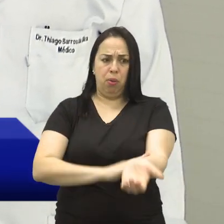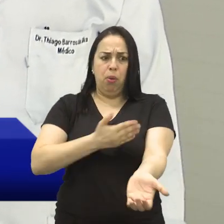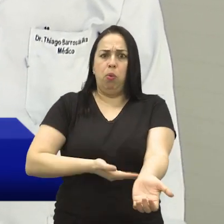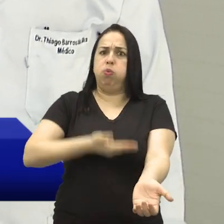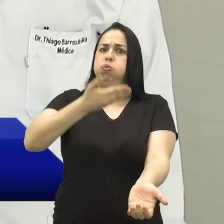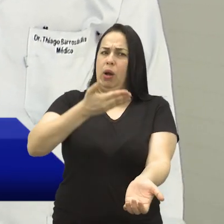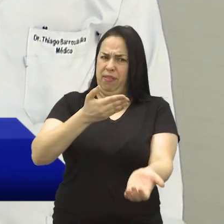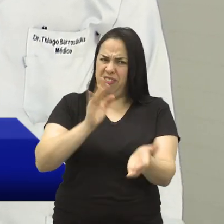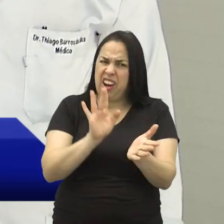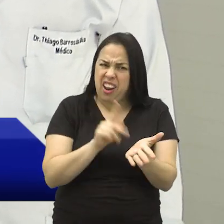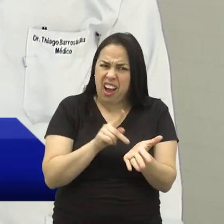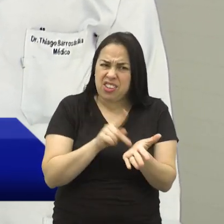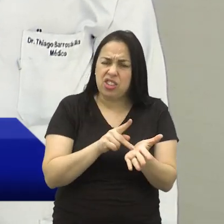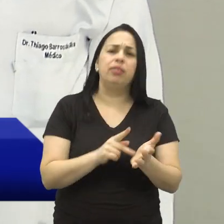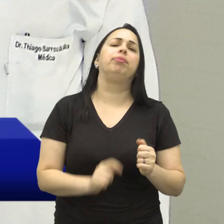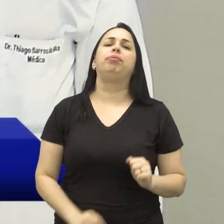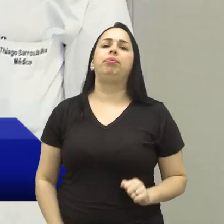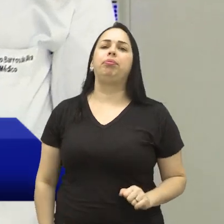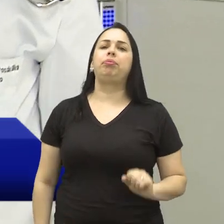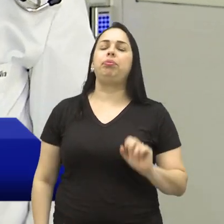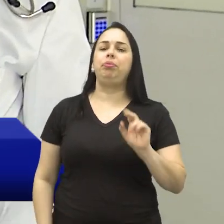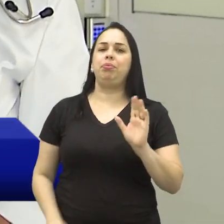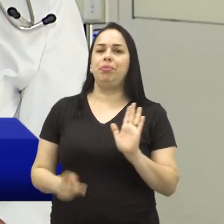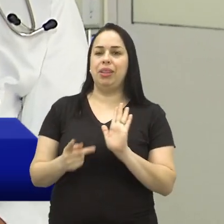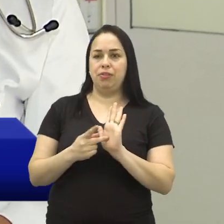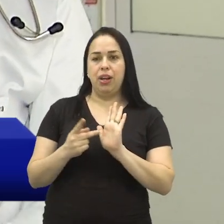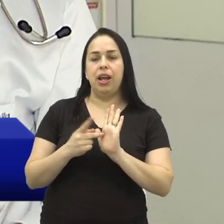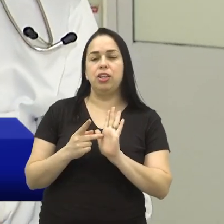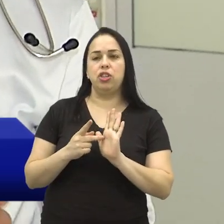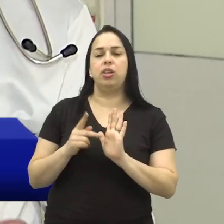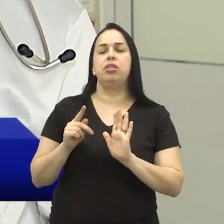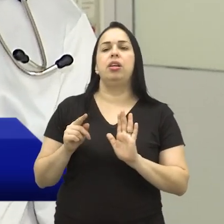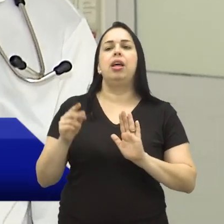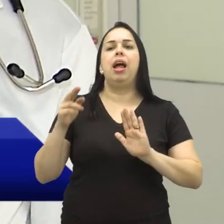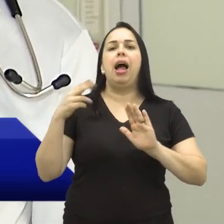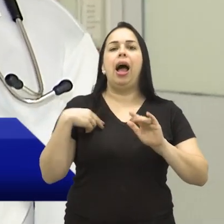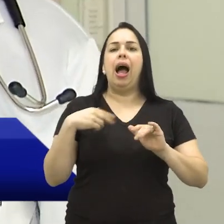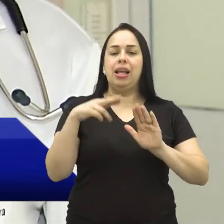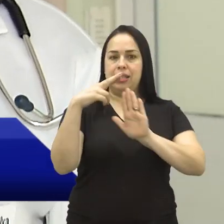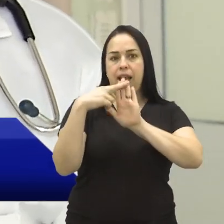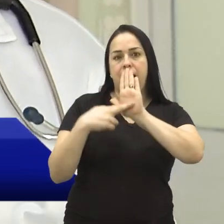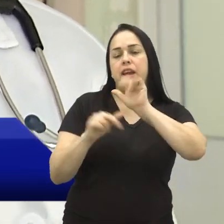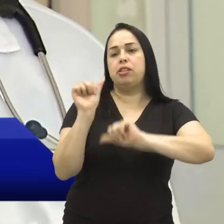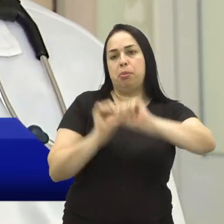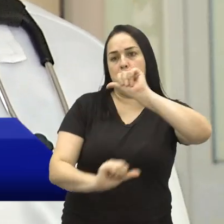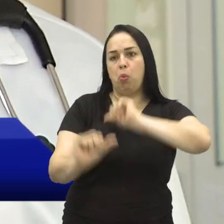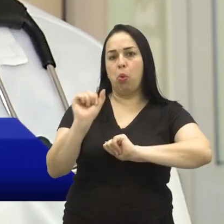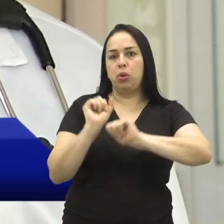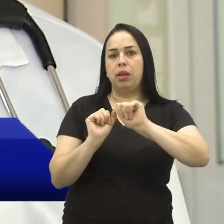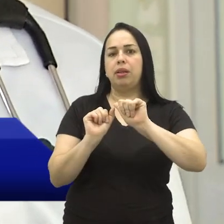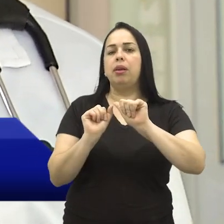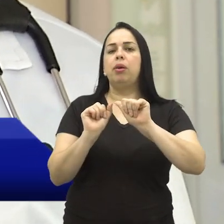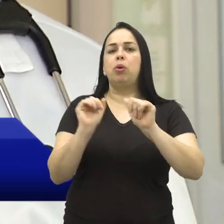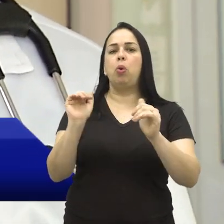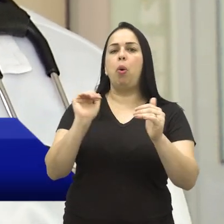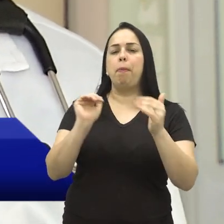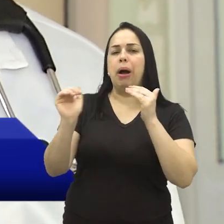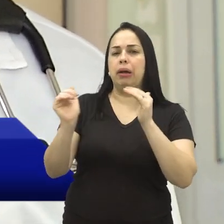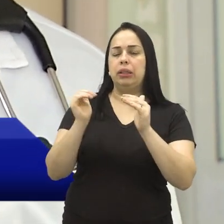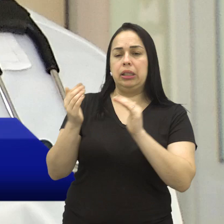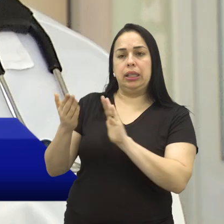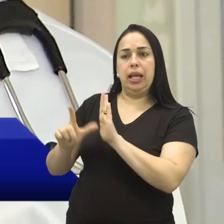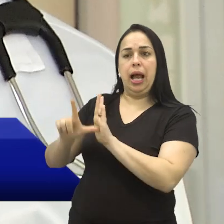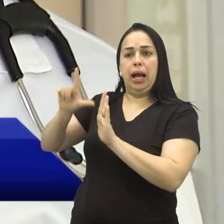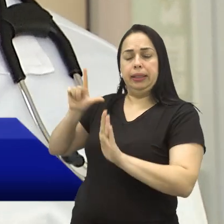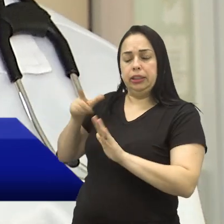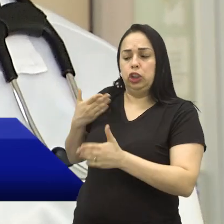É isso mesmo? Como que a gente pode entender isso? Na verdade, houve uma mudança do critério de hipertensão baseado em uma série